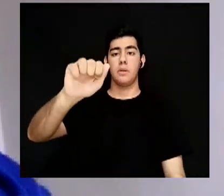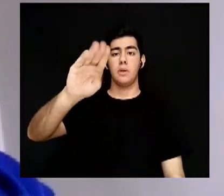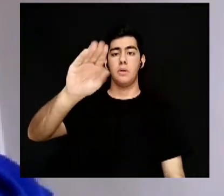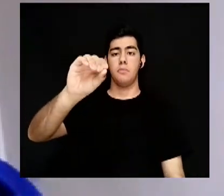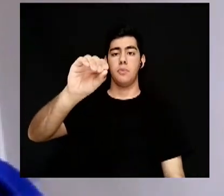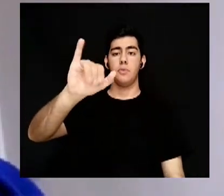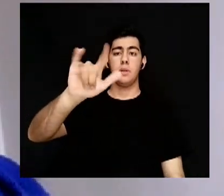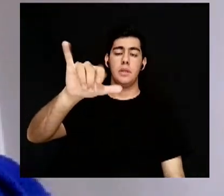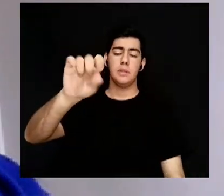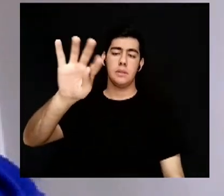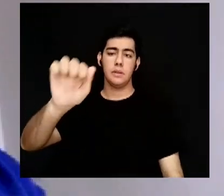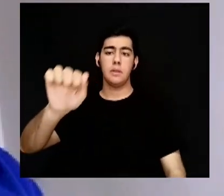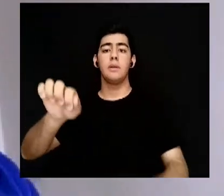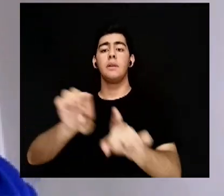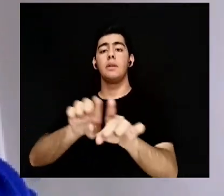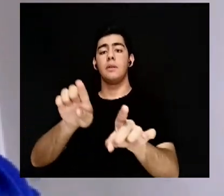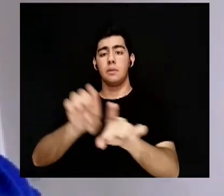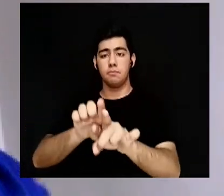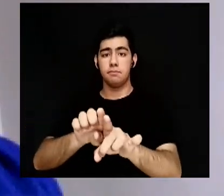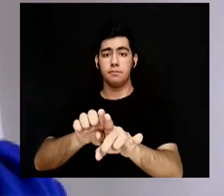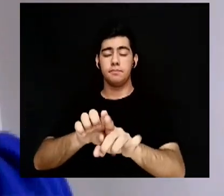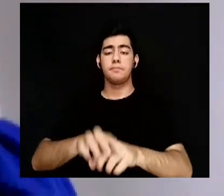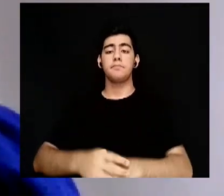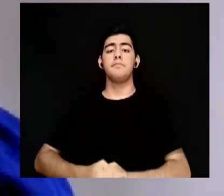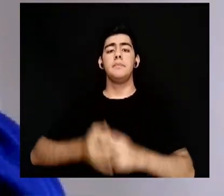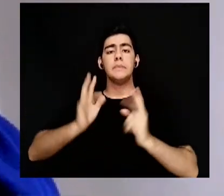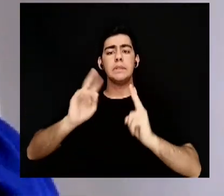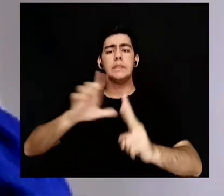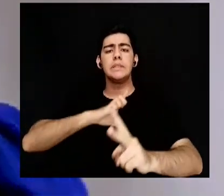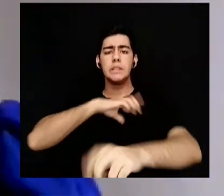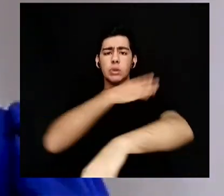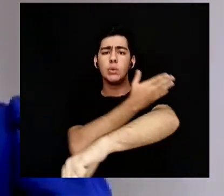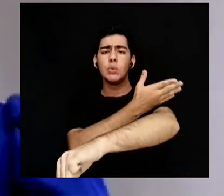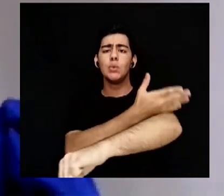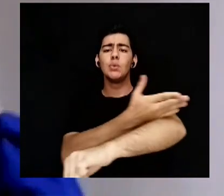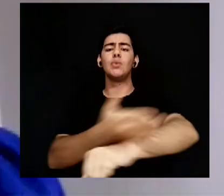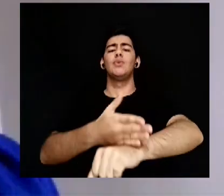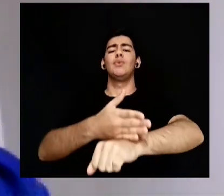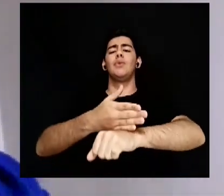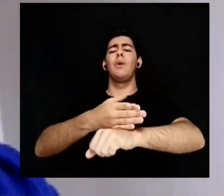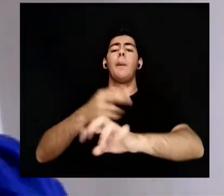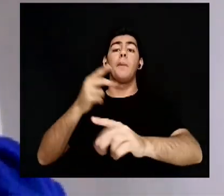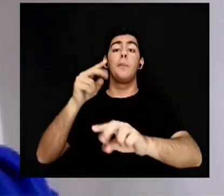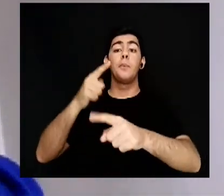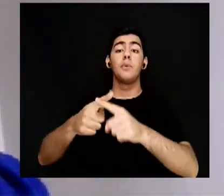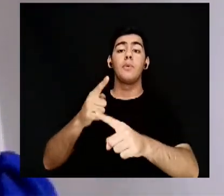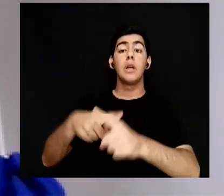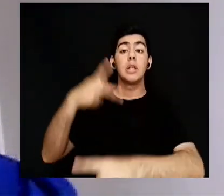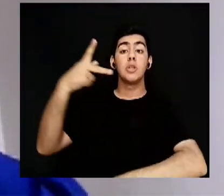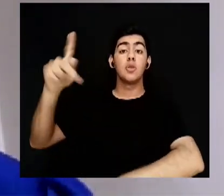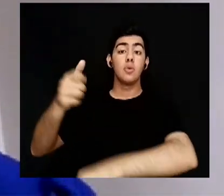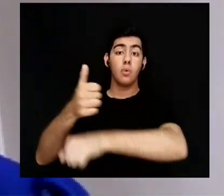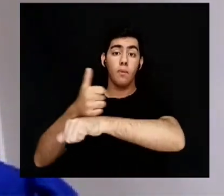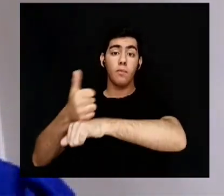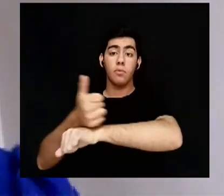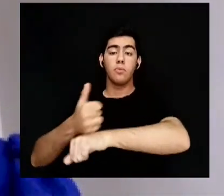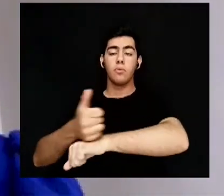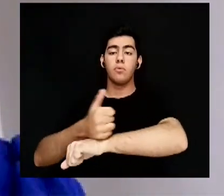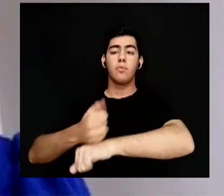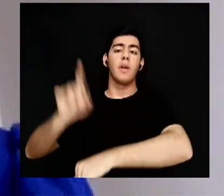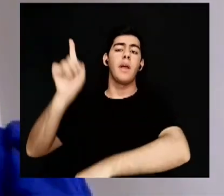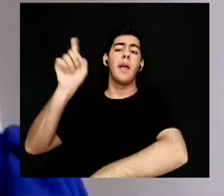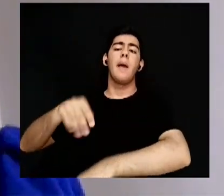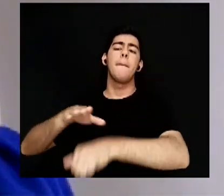acompanhamento multidisciplinar, porque aí a função do endocrinologista e metabologista é justamente identificar onde que está alterado